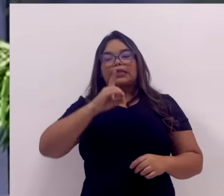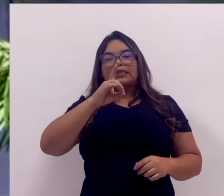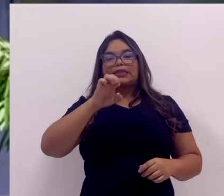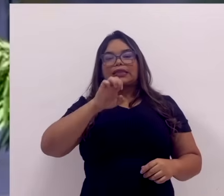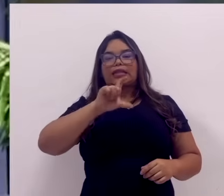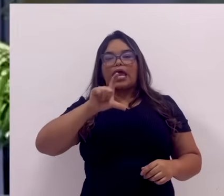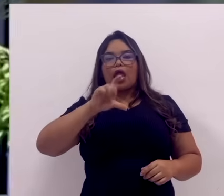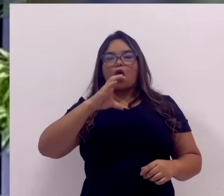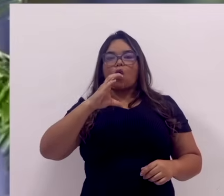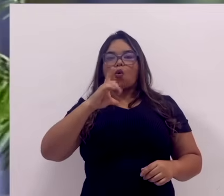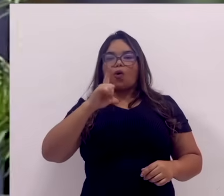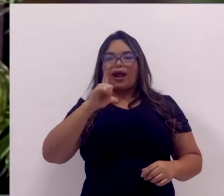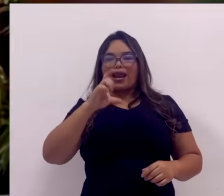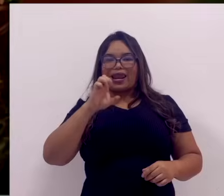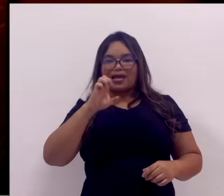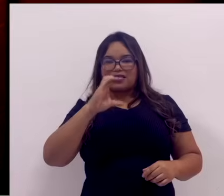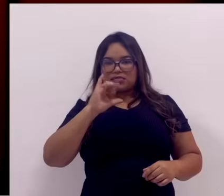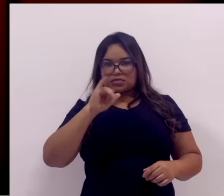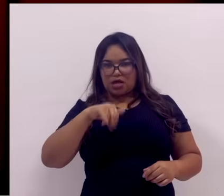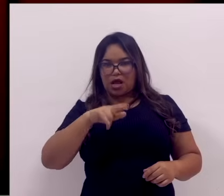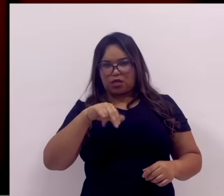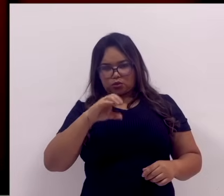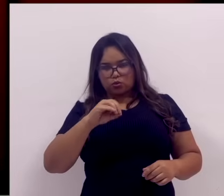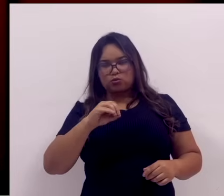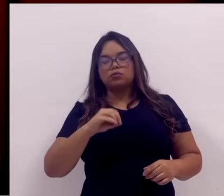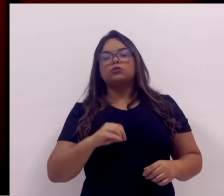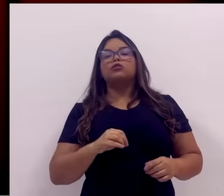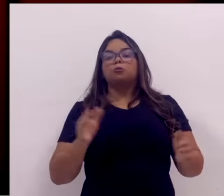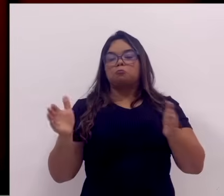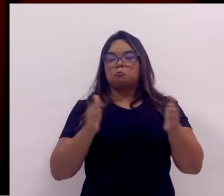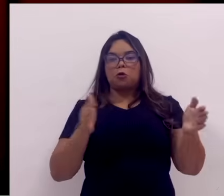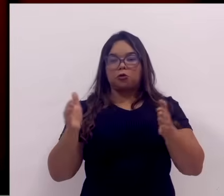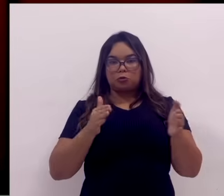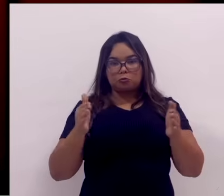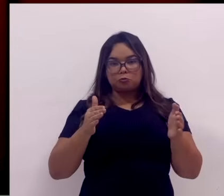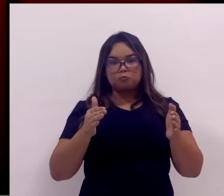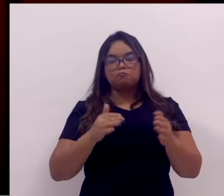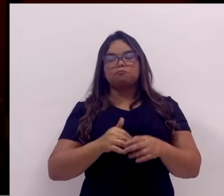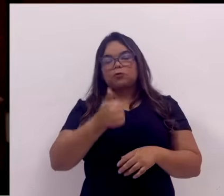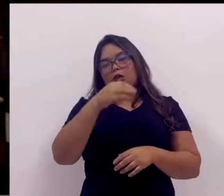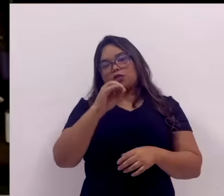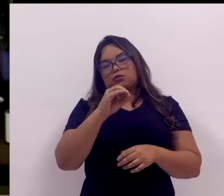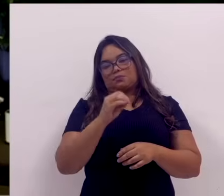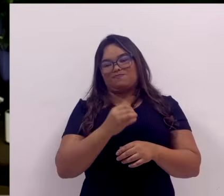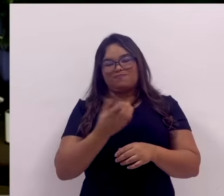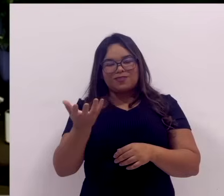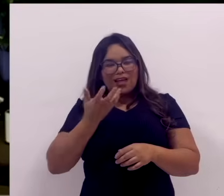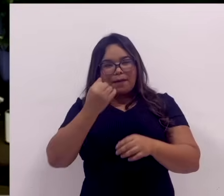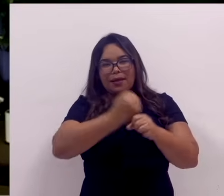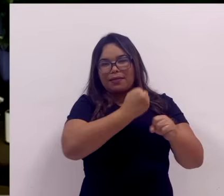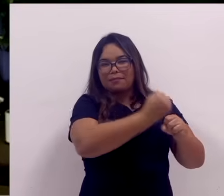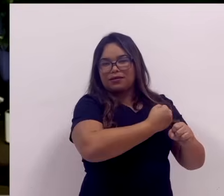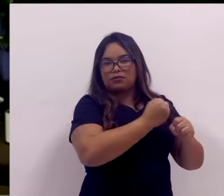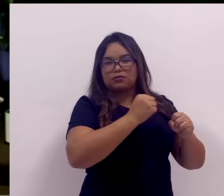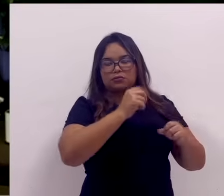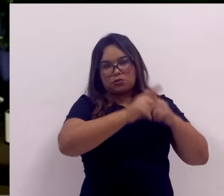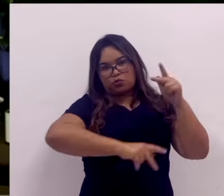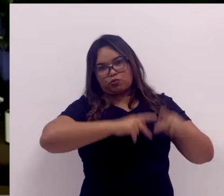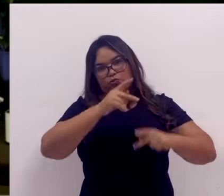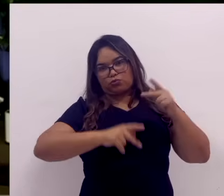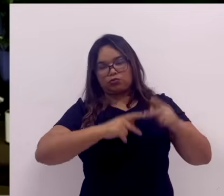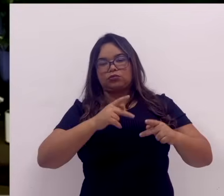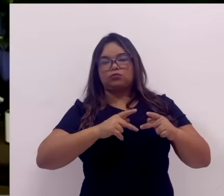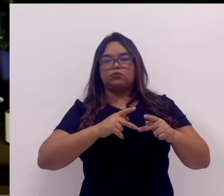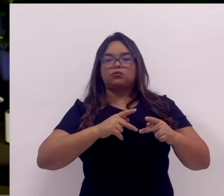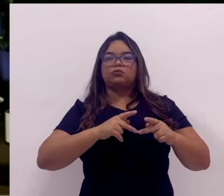e terminou no ano 303 depois de Cristo. Ou seja, desde o